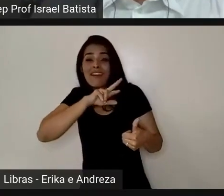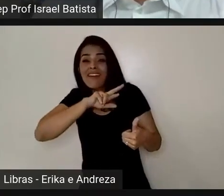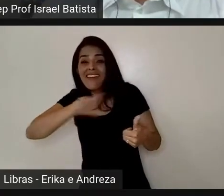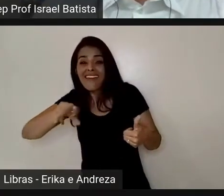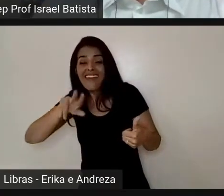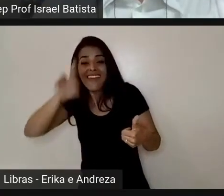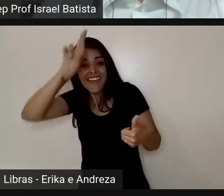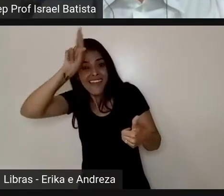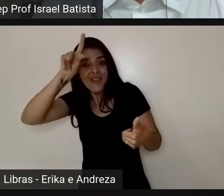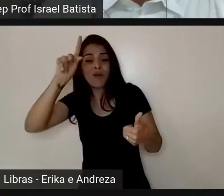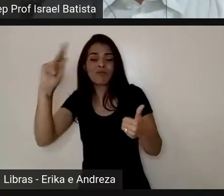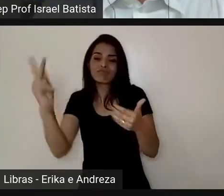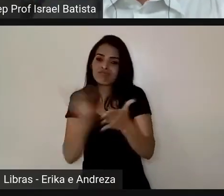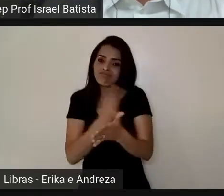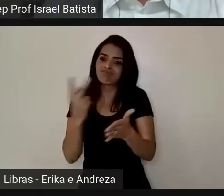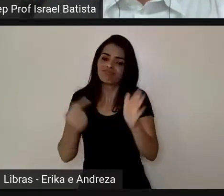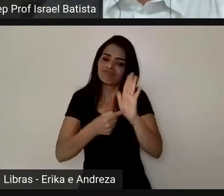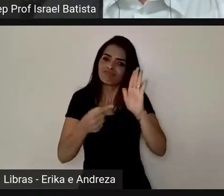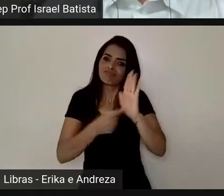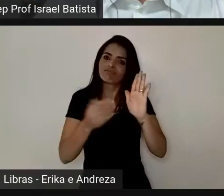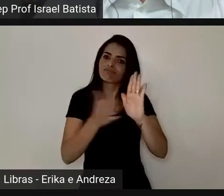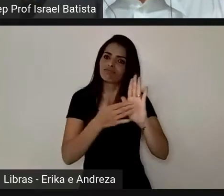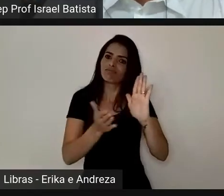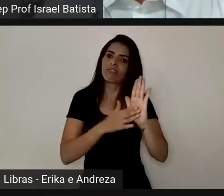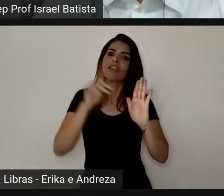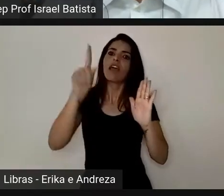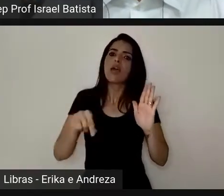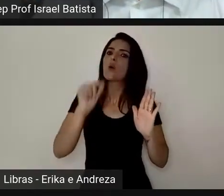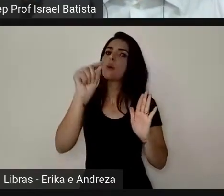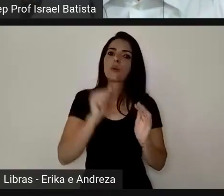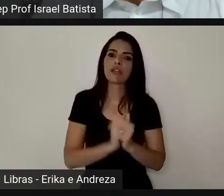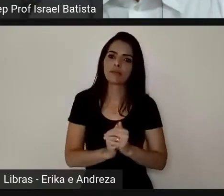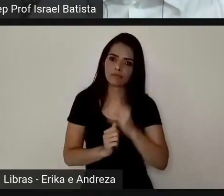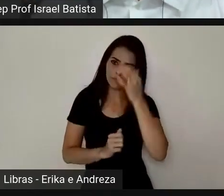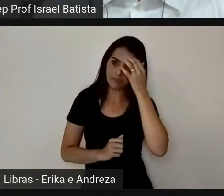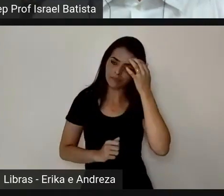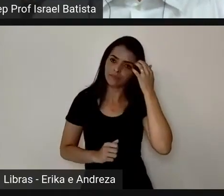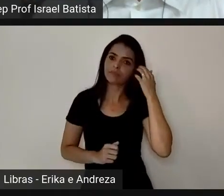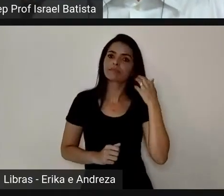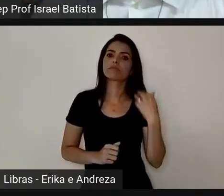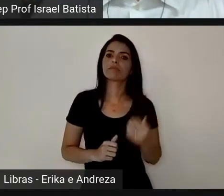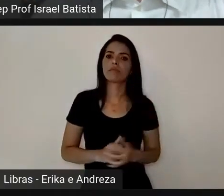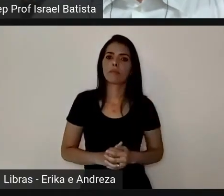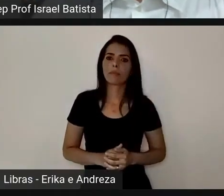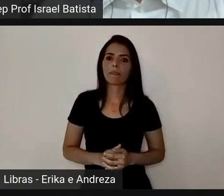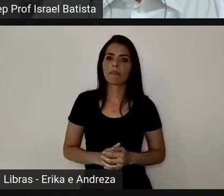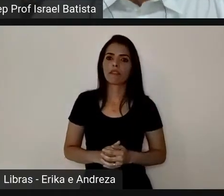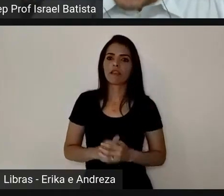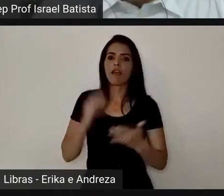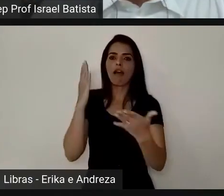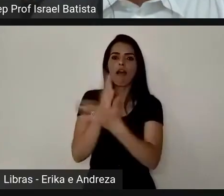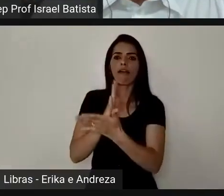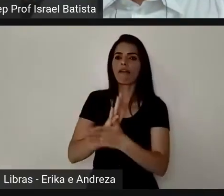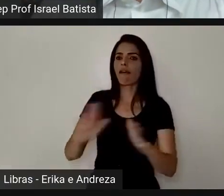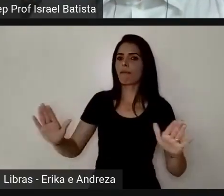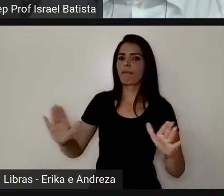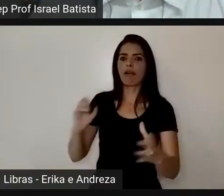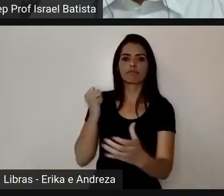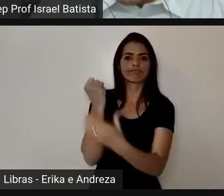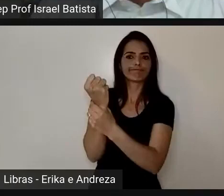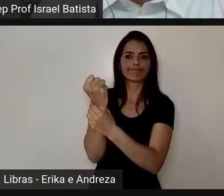Frente Parlamentar Mista de Defesa do Serviço Público é condenar a estabilidade ao fim.